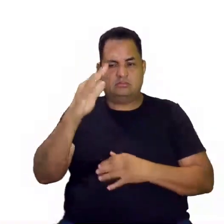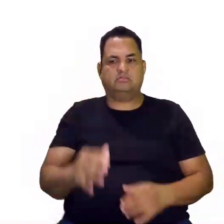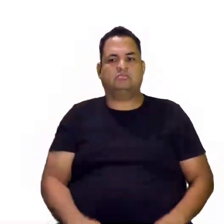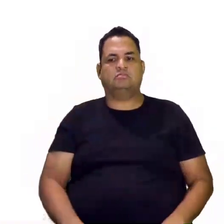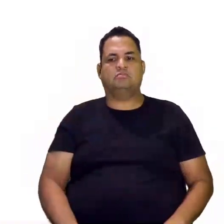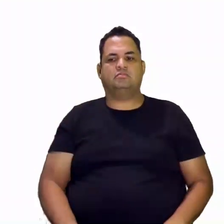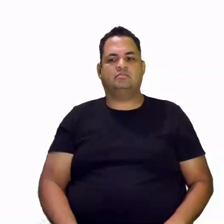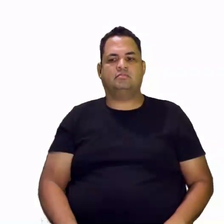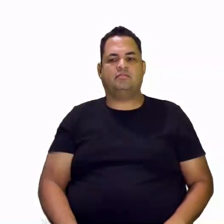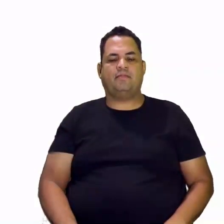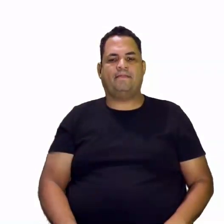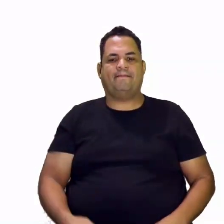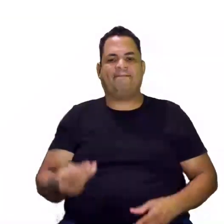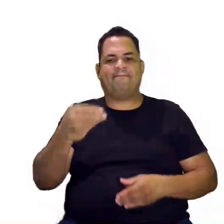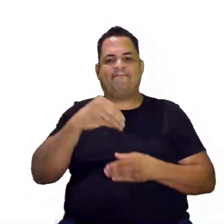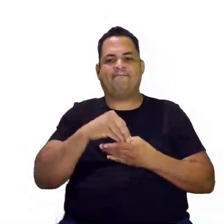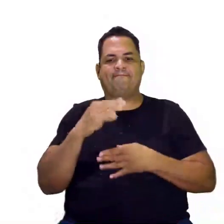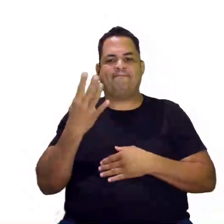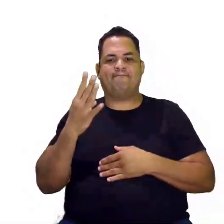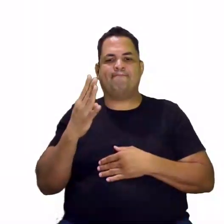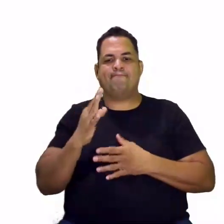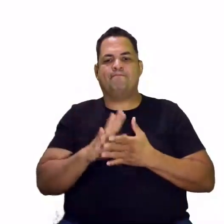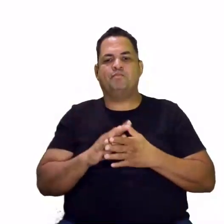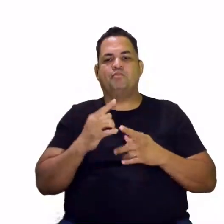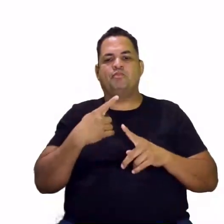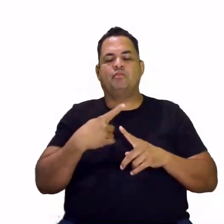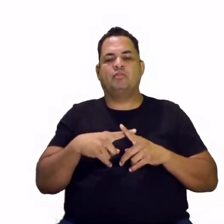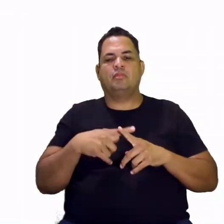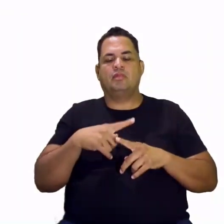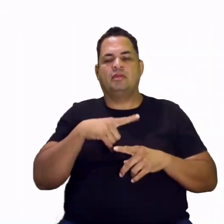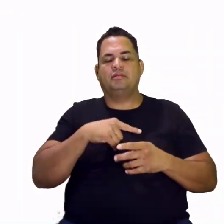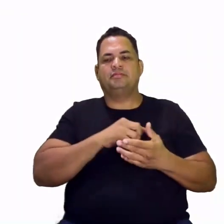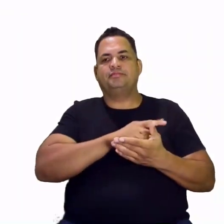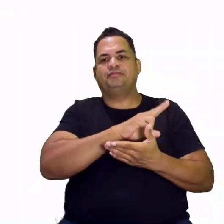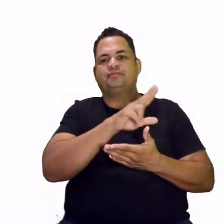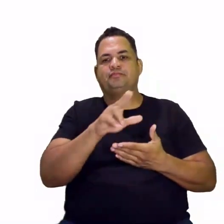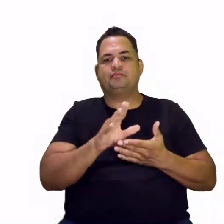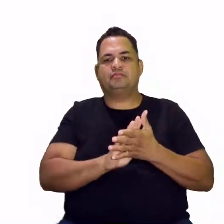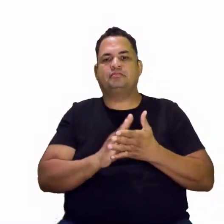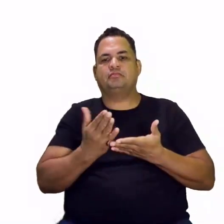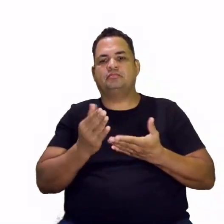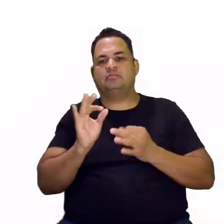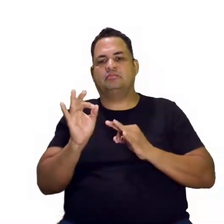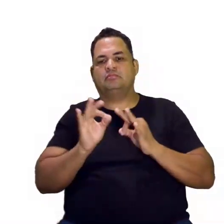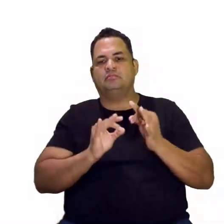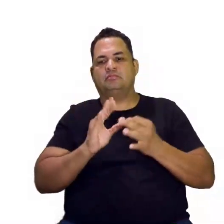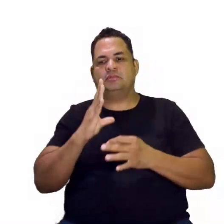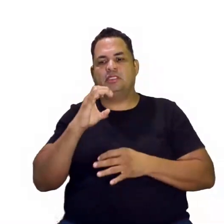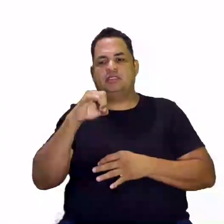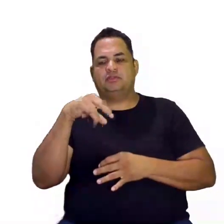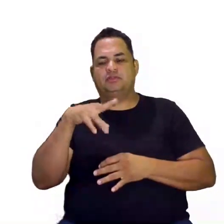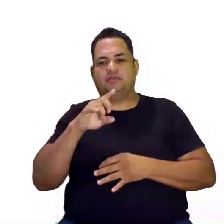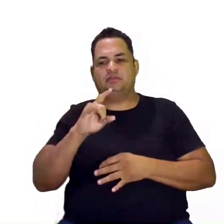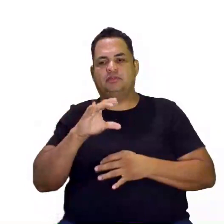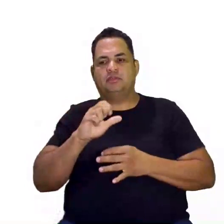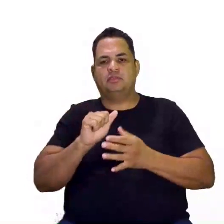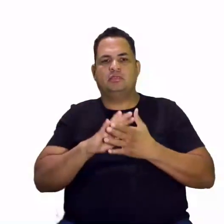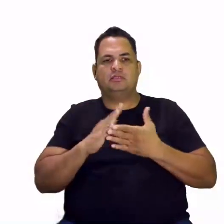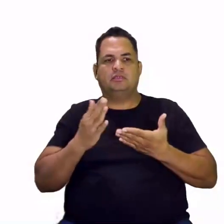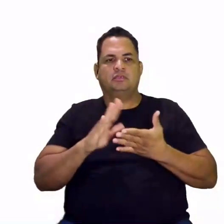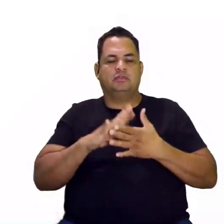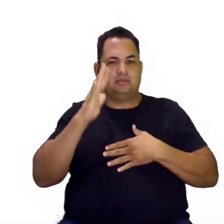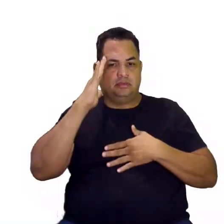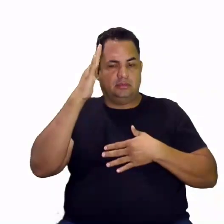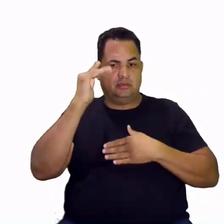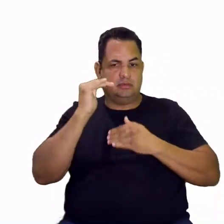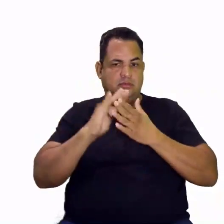teoria, tá, galera? Dentro da biologia, porque existem várias outras. Lembra que a gente falou de panspermia, criacionismo, não foi? Pois é. Essa